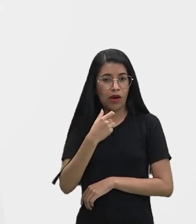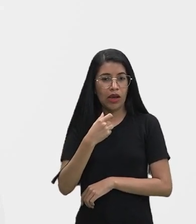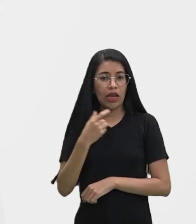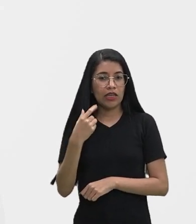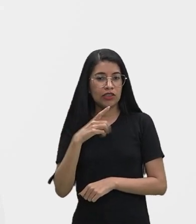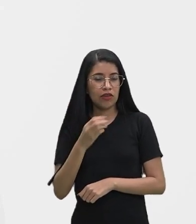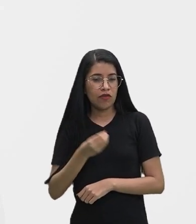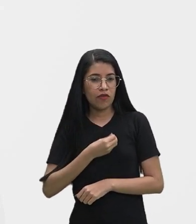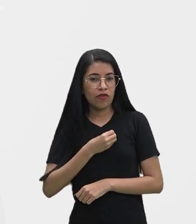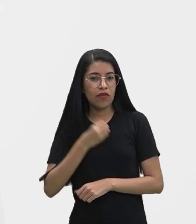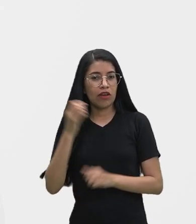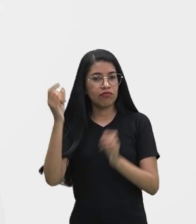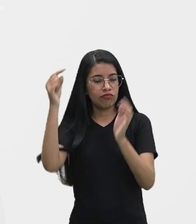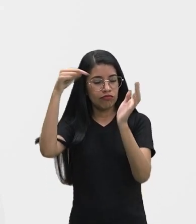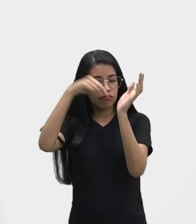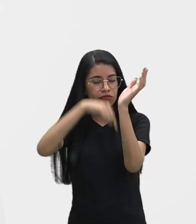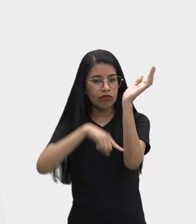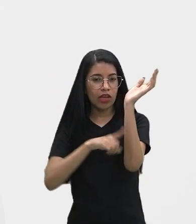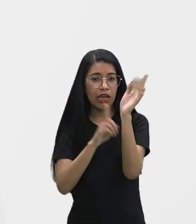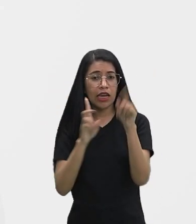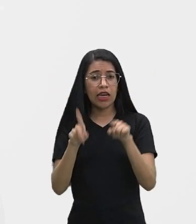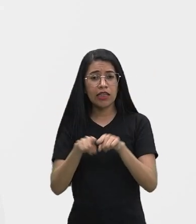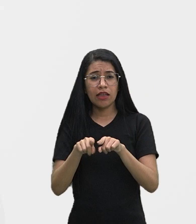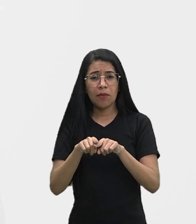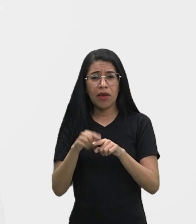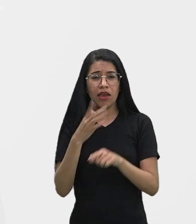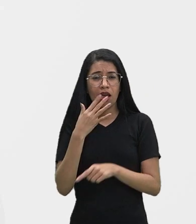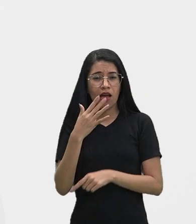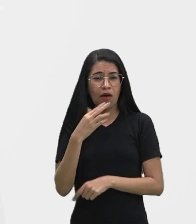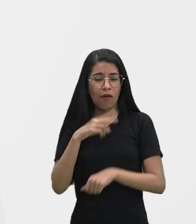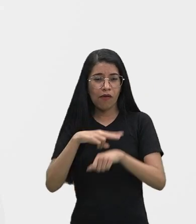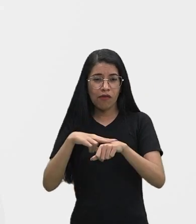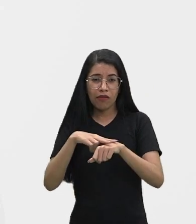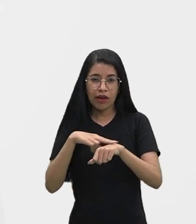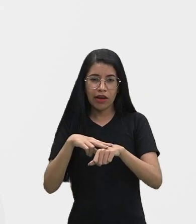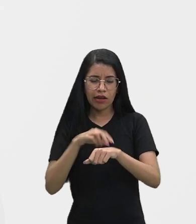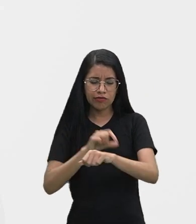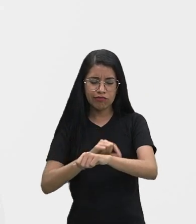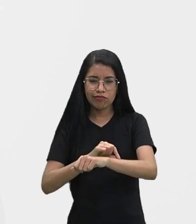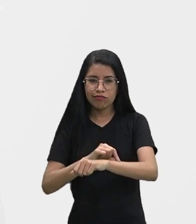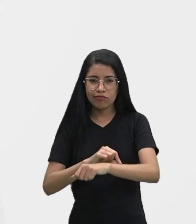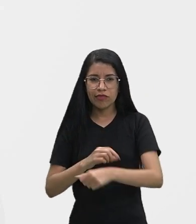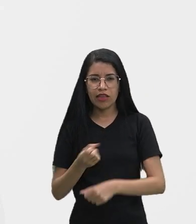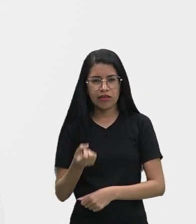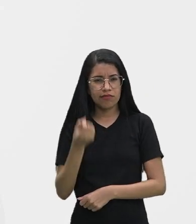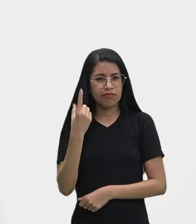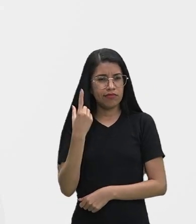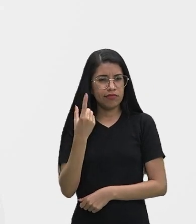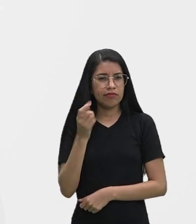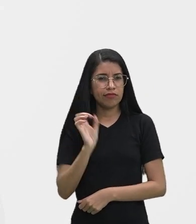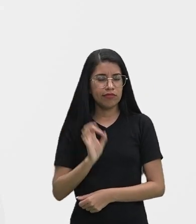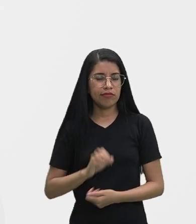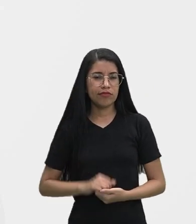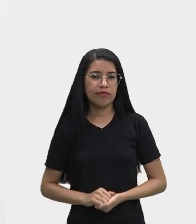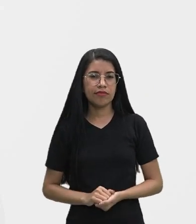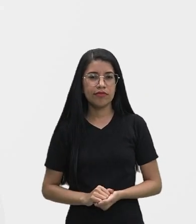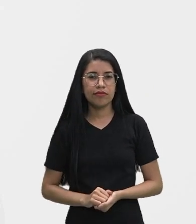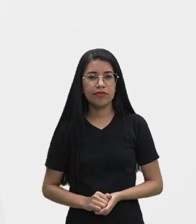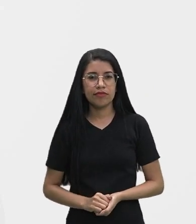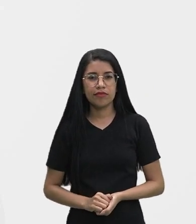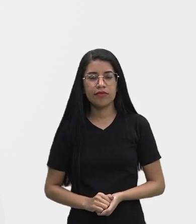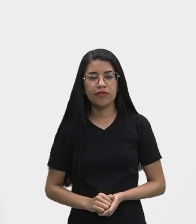segundo a gente ia ser verde. Não gostei muito não, porque ser verde deve ser meio estranho, né? Apesar de eu gostar de verde.